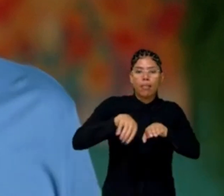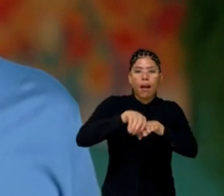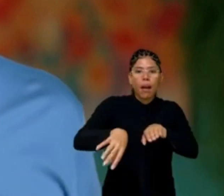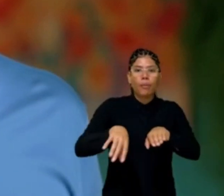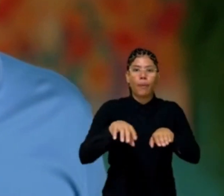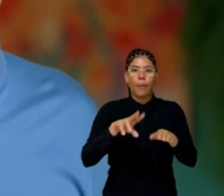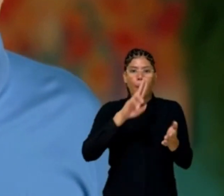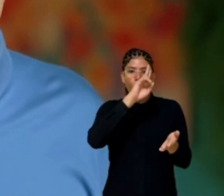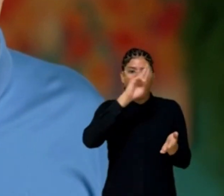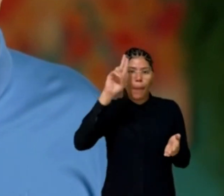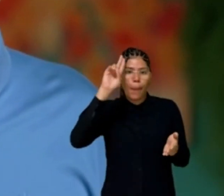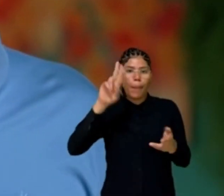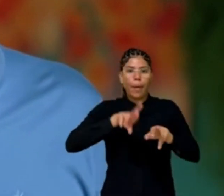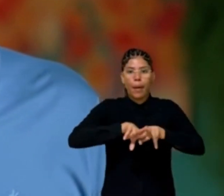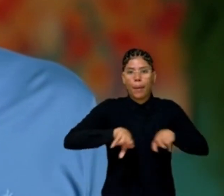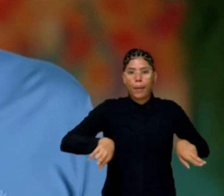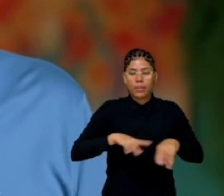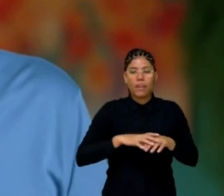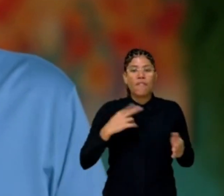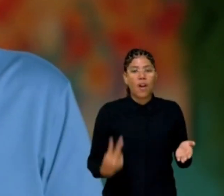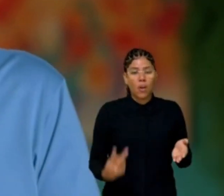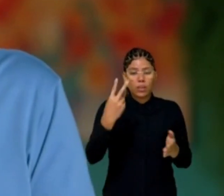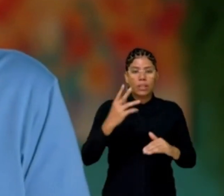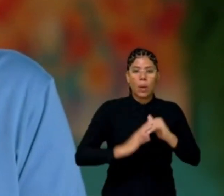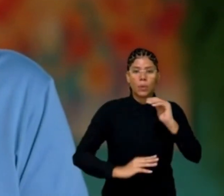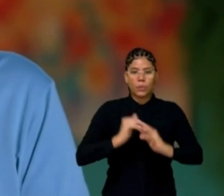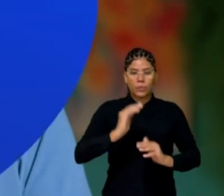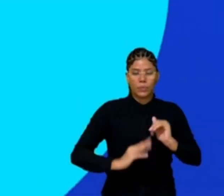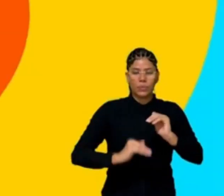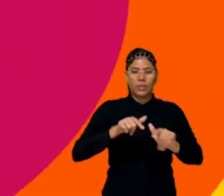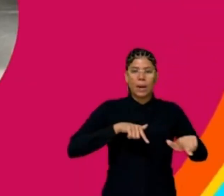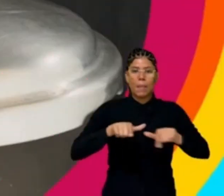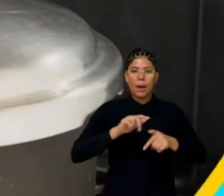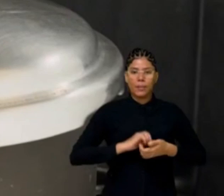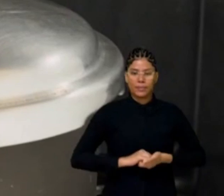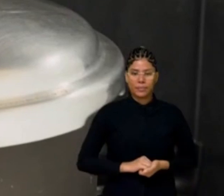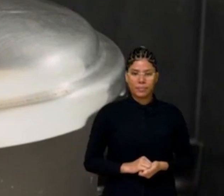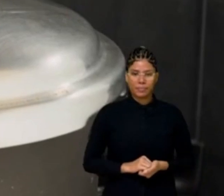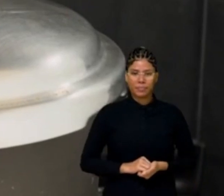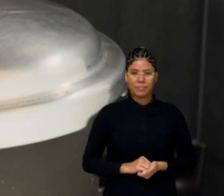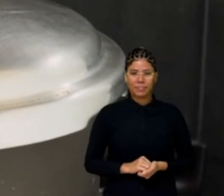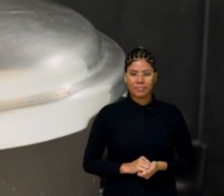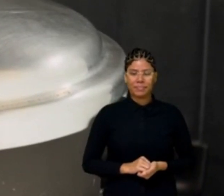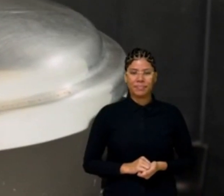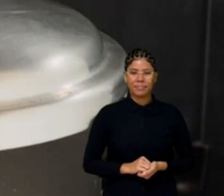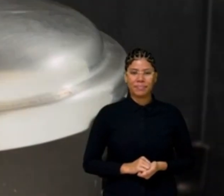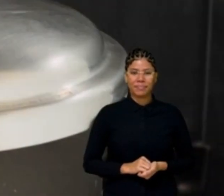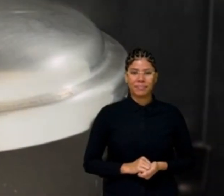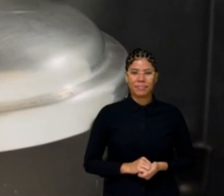Vamos valorizar os trabalhadores que movem a nossa cidade.